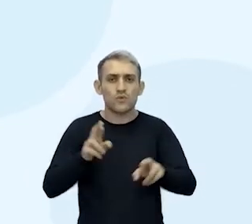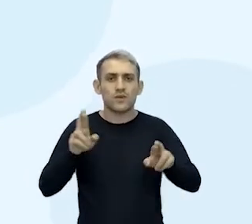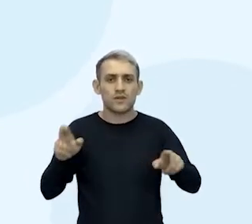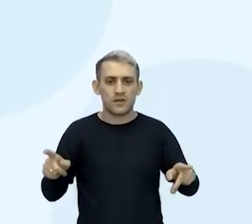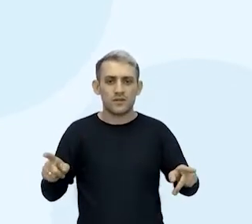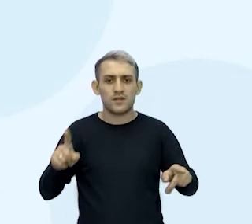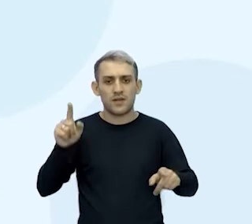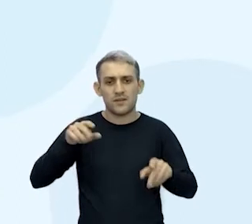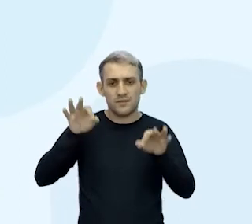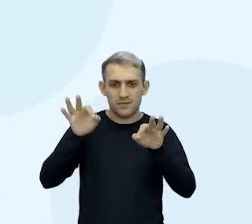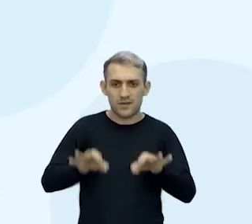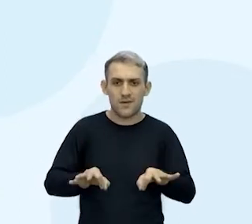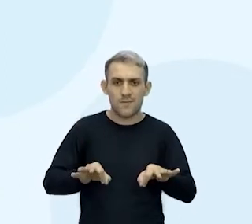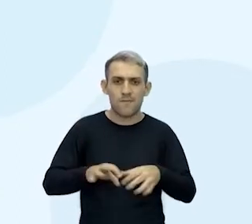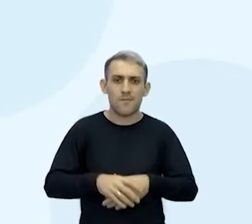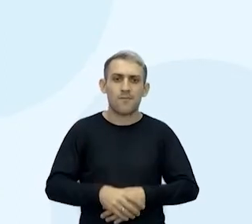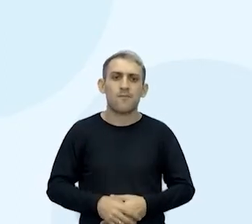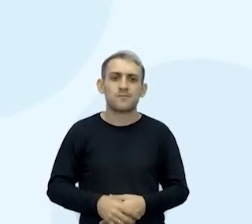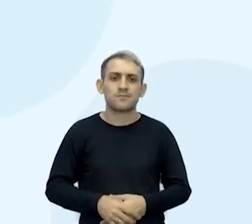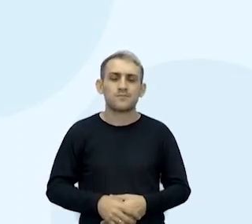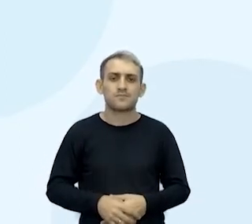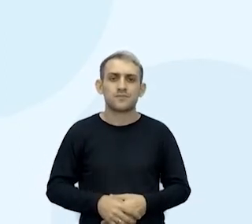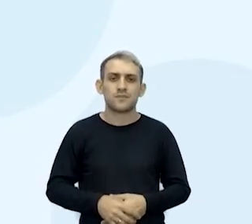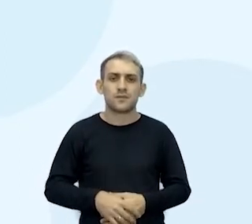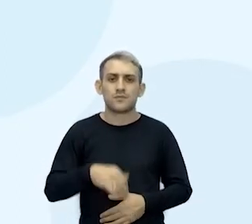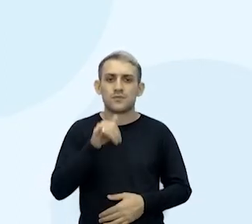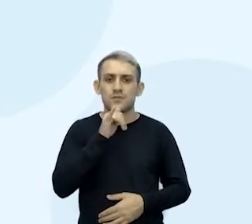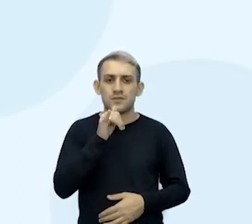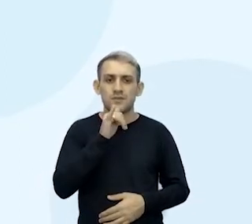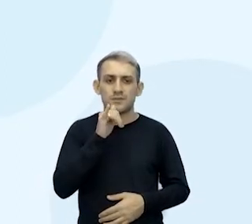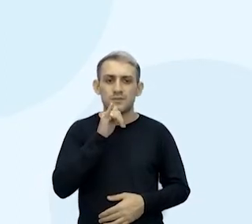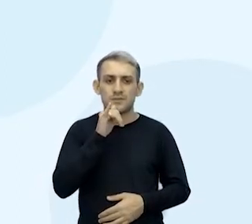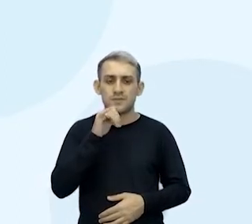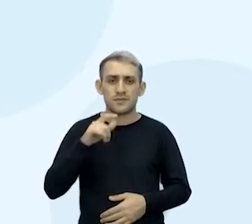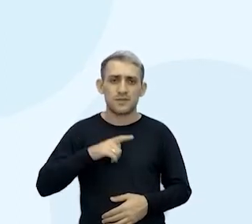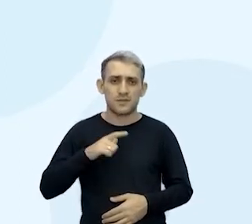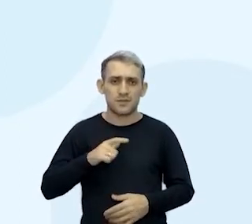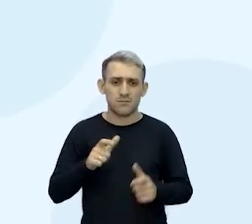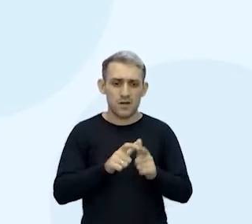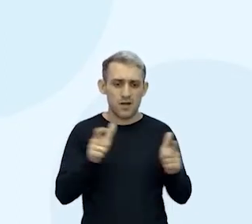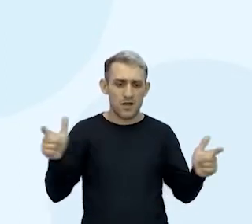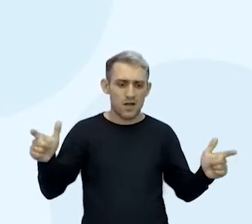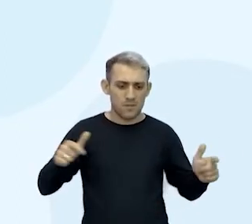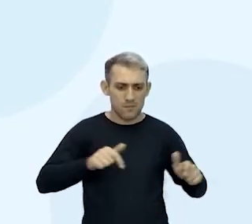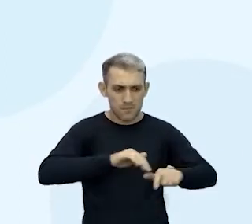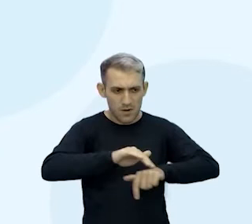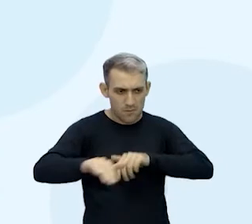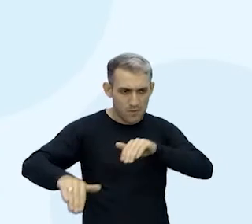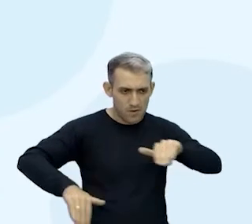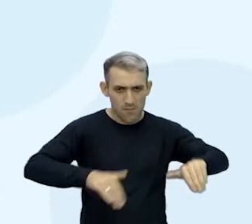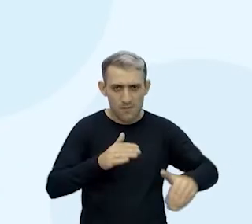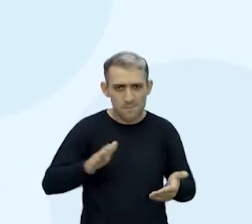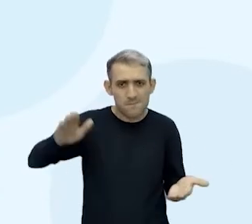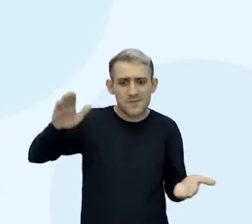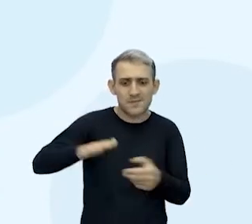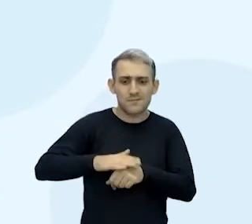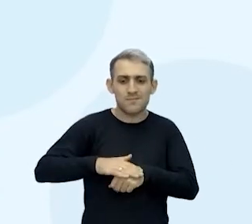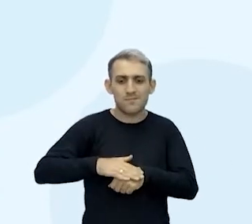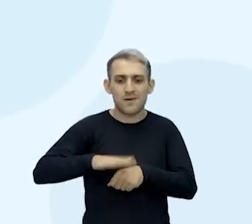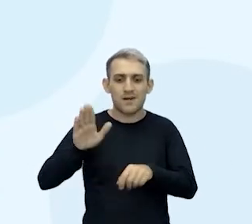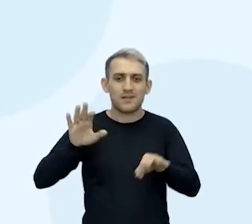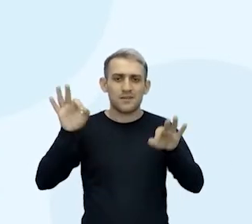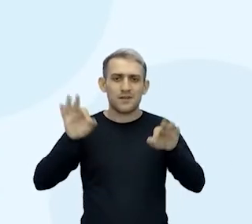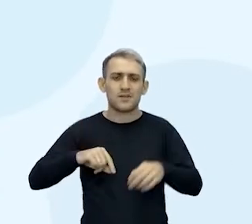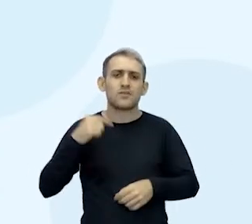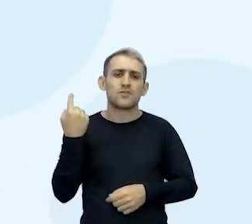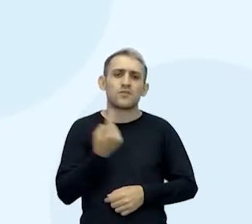isso, professor? Isso. Aí, no caso, quanto maior, né? Mais fundo você está indo, maior é a pressão atmosférica. Então